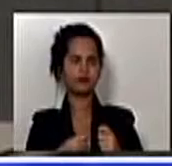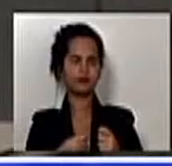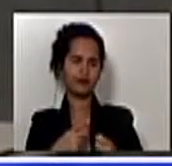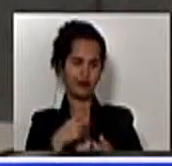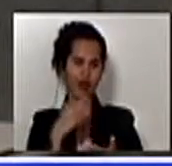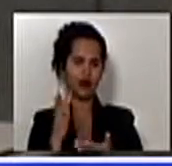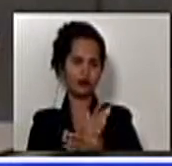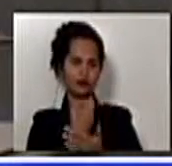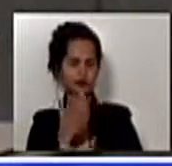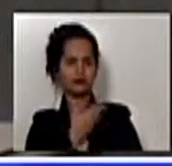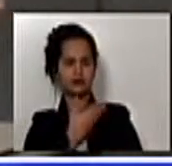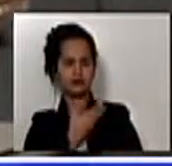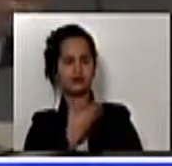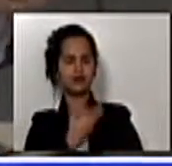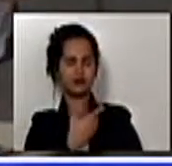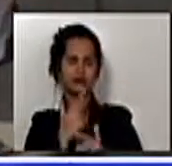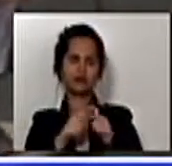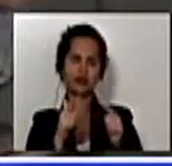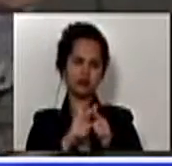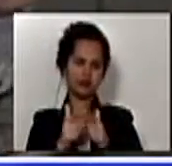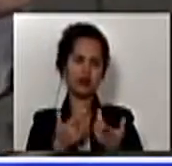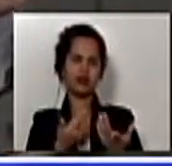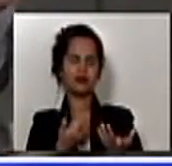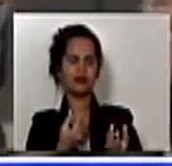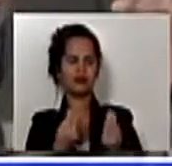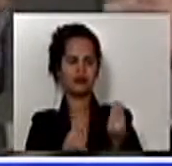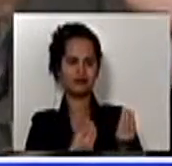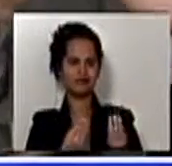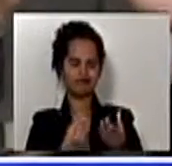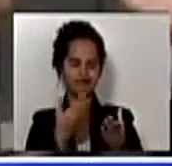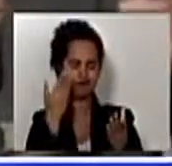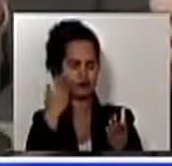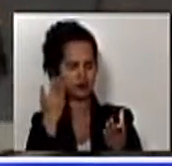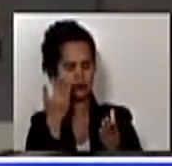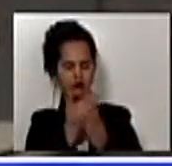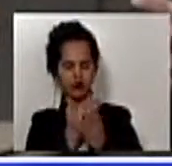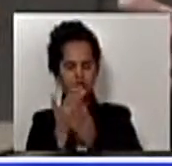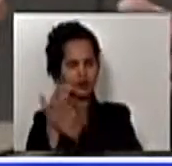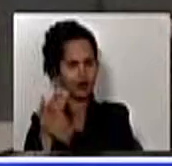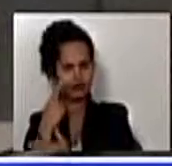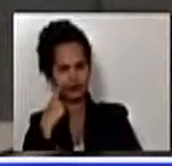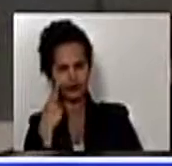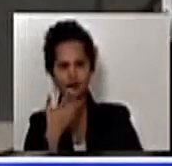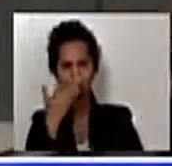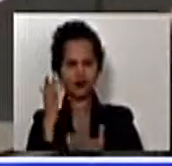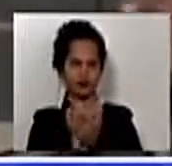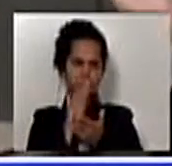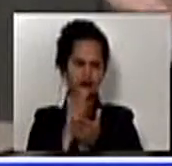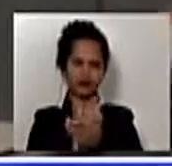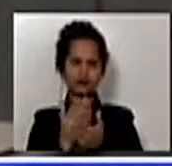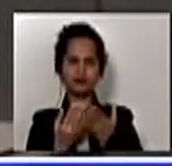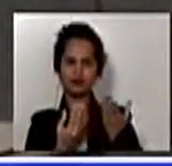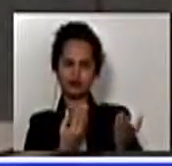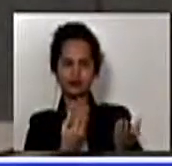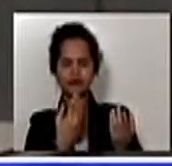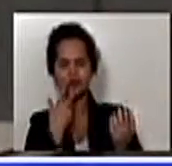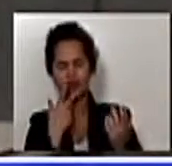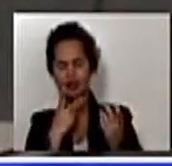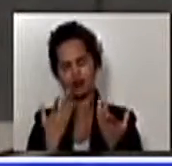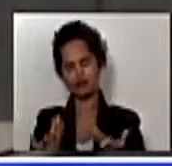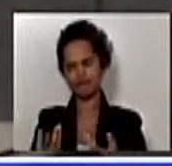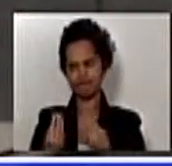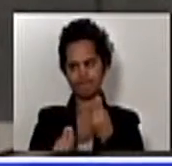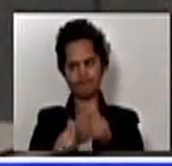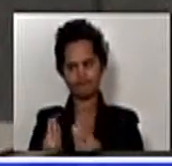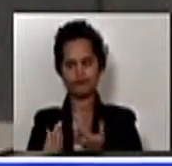colegas. Né? Eu participo de algumas reuniões e vejo, né, as críticas, às vezes, no bom sentido, que